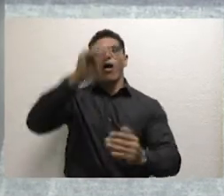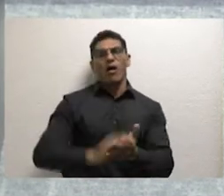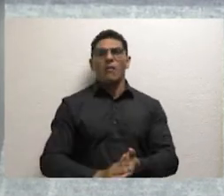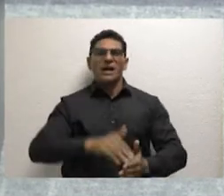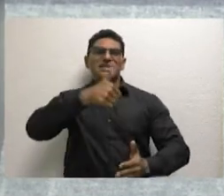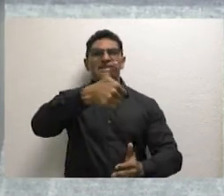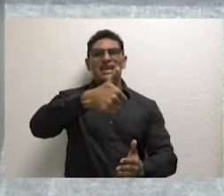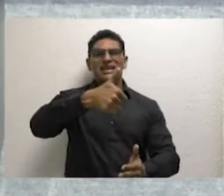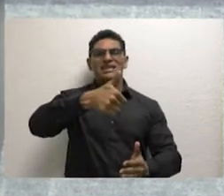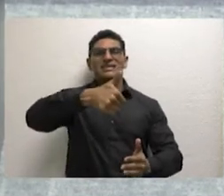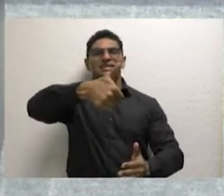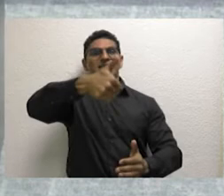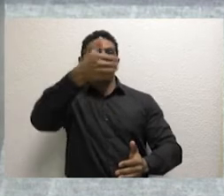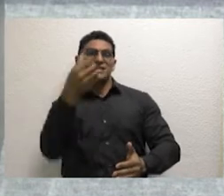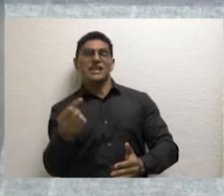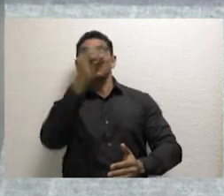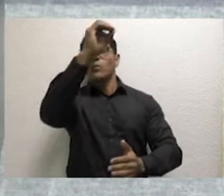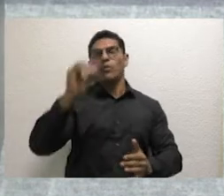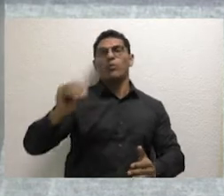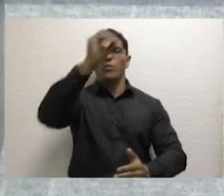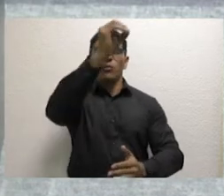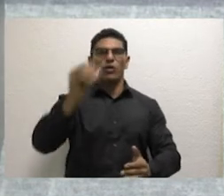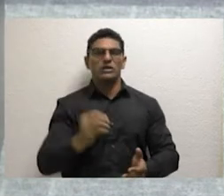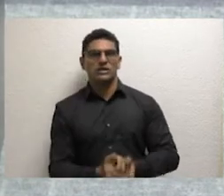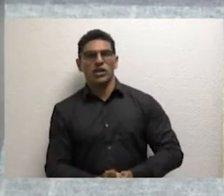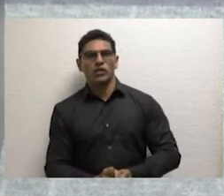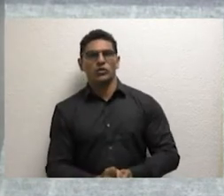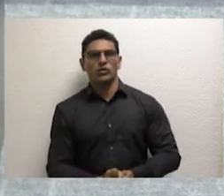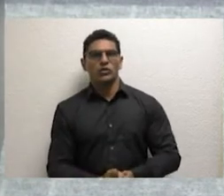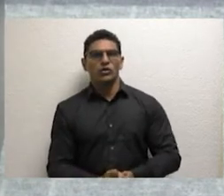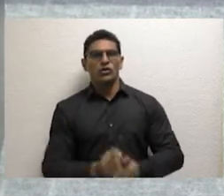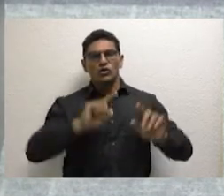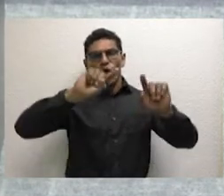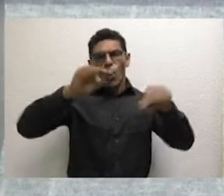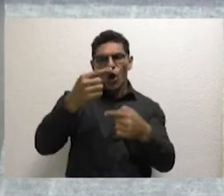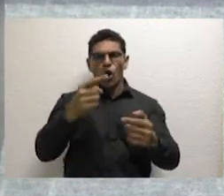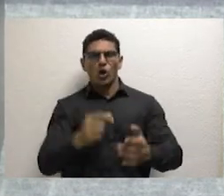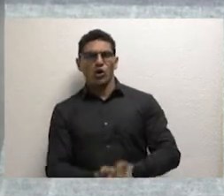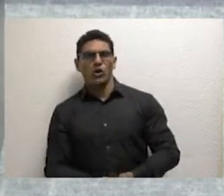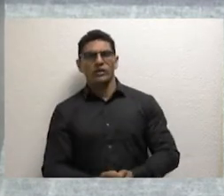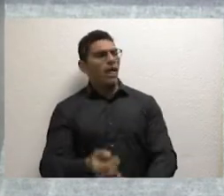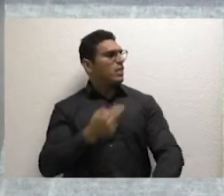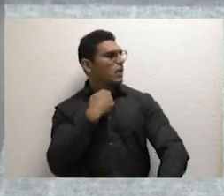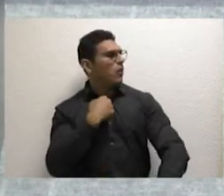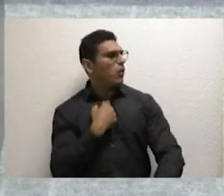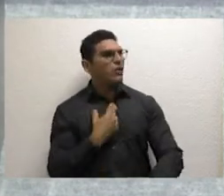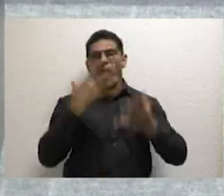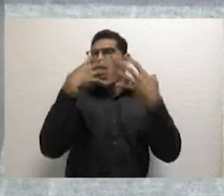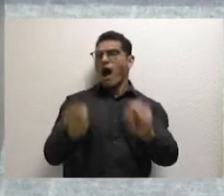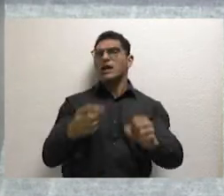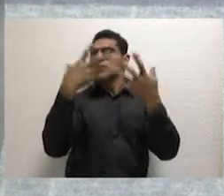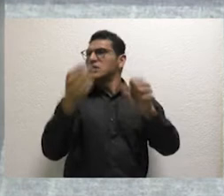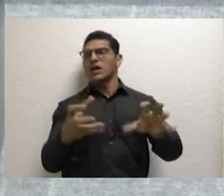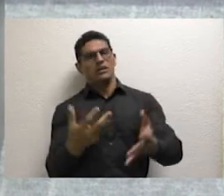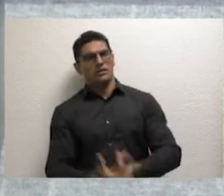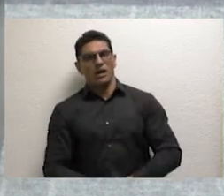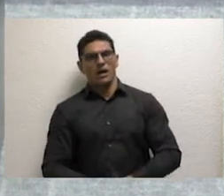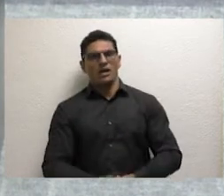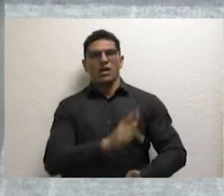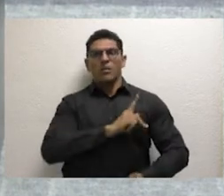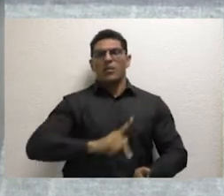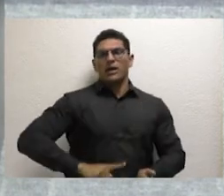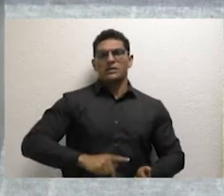116% sou contra isso não podemos aceitar isso senhor presidente